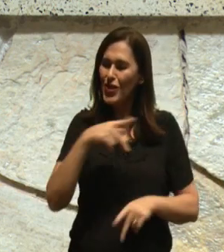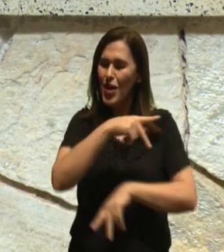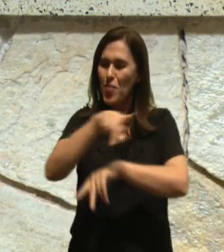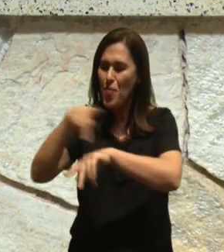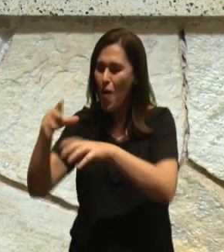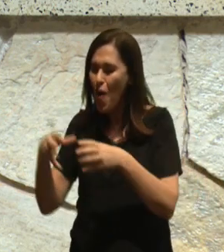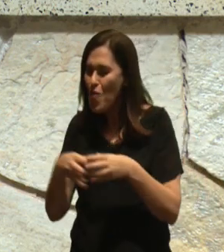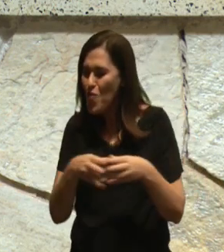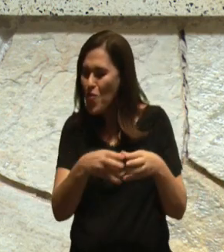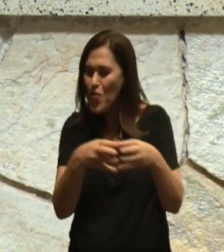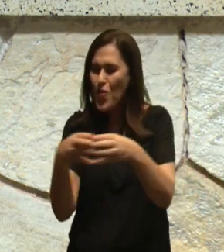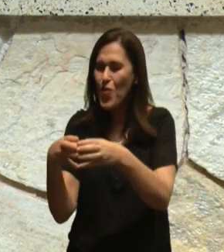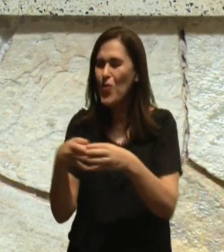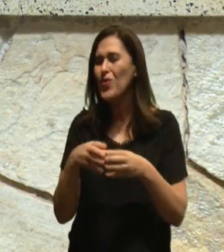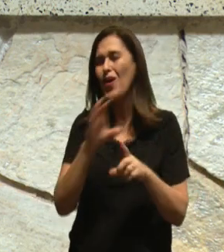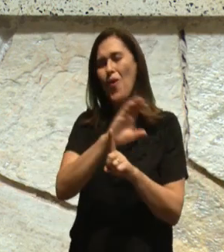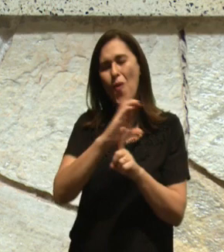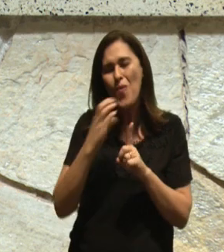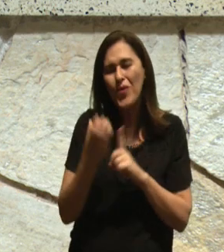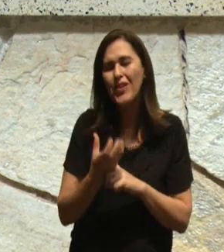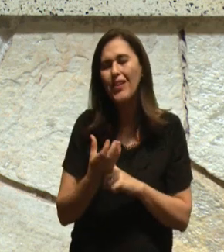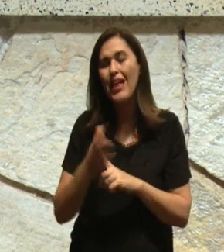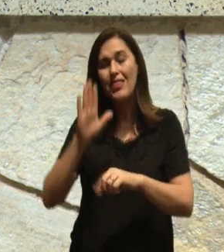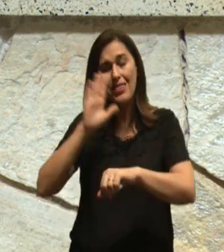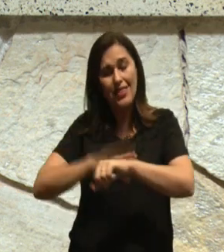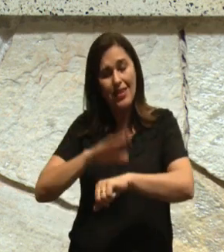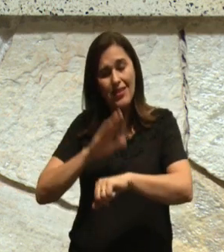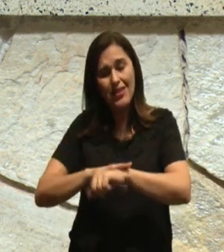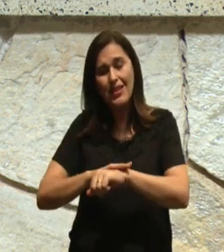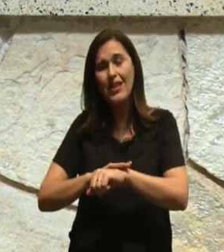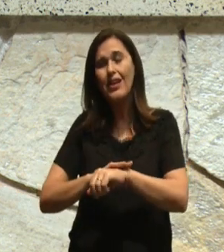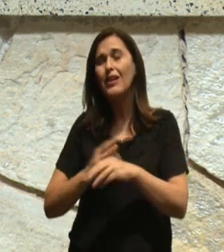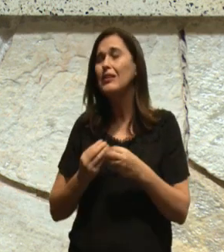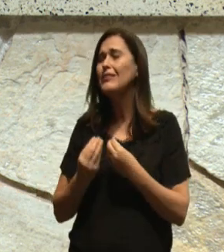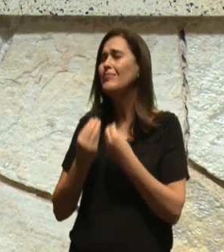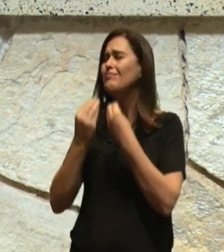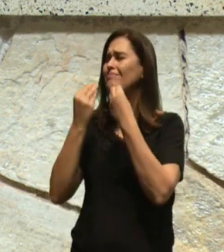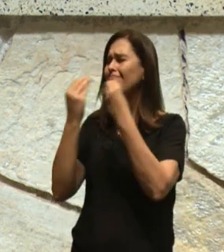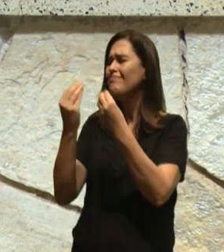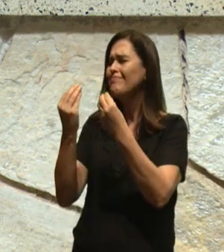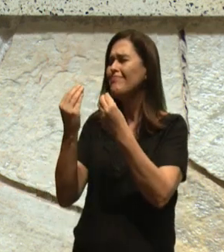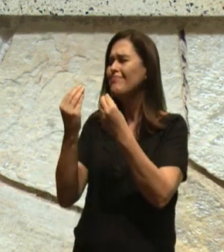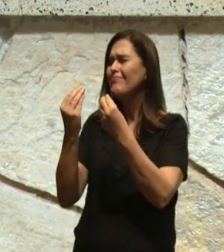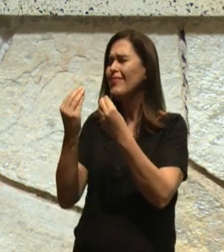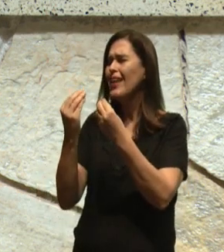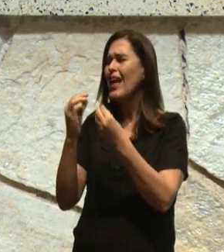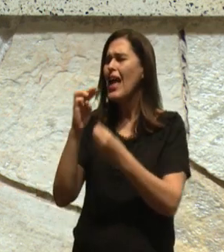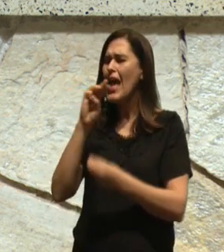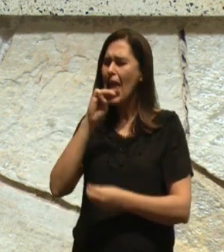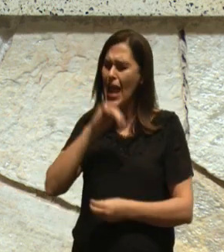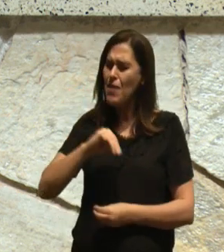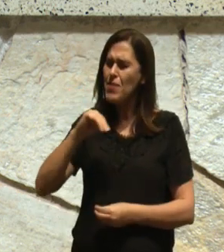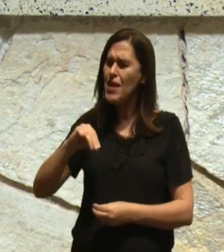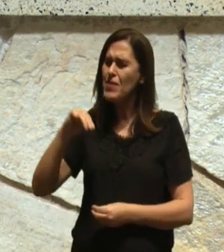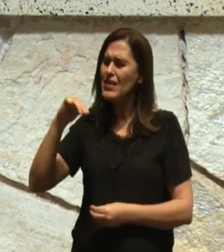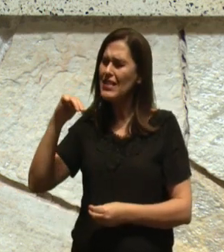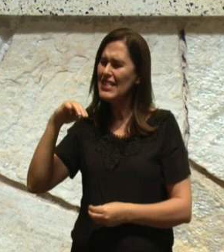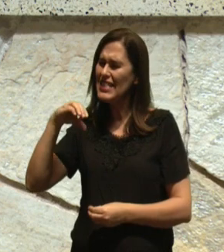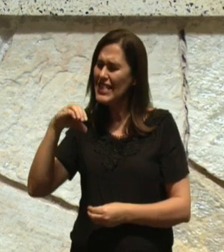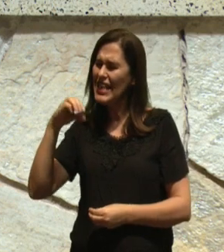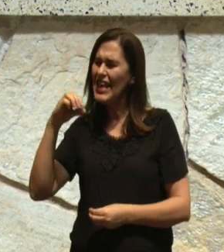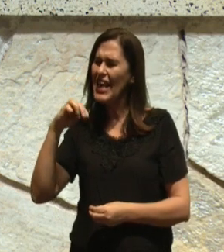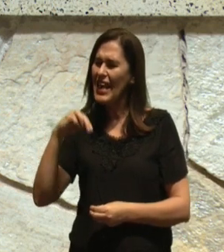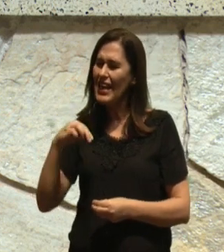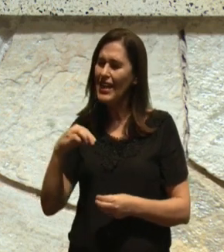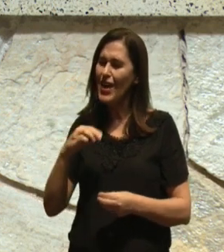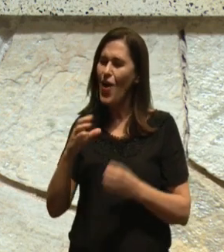as comunidades, Senhor. E neste tempo, ó Pai, nós queremos colocar a MMCM, Senhor Deus, esta